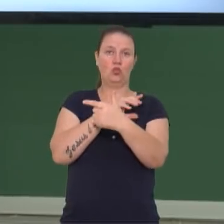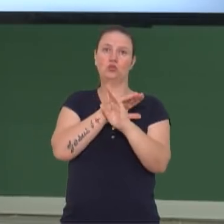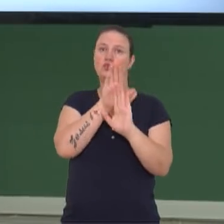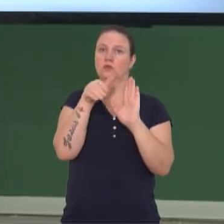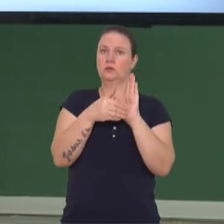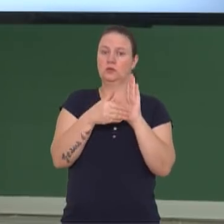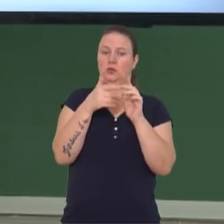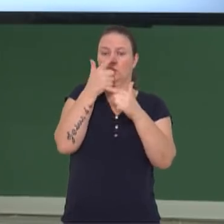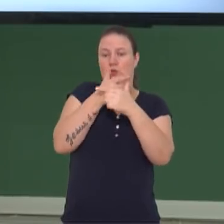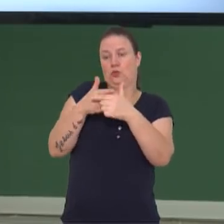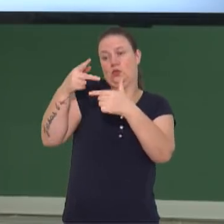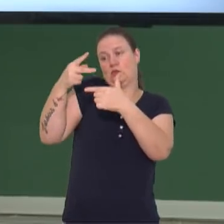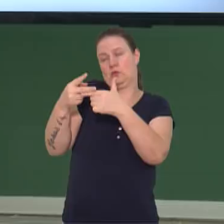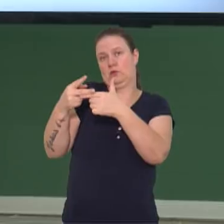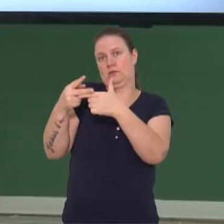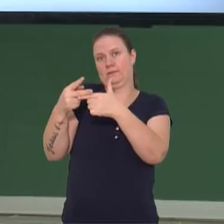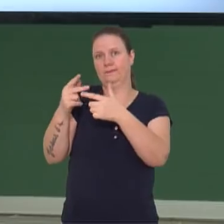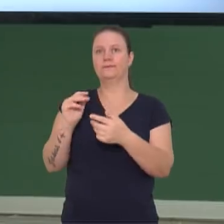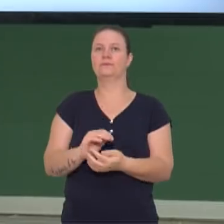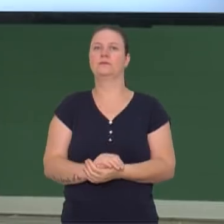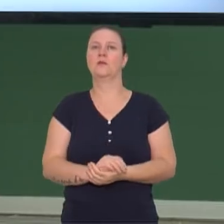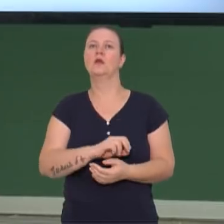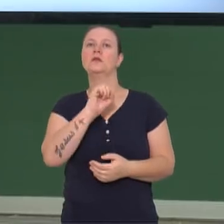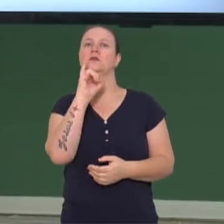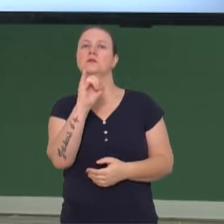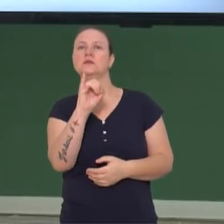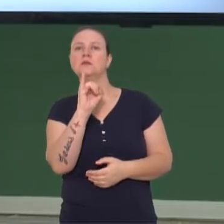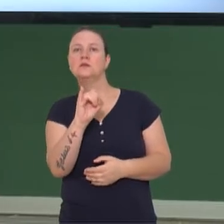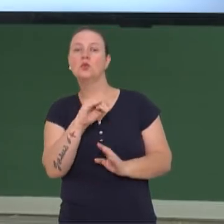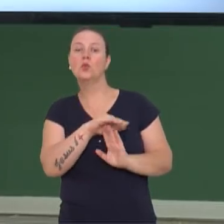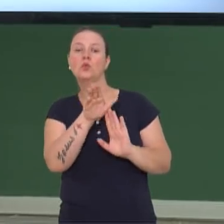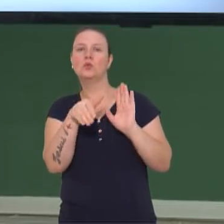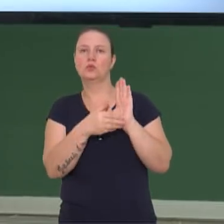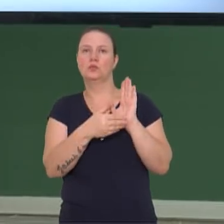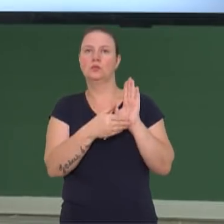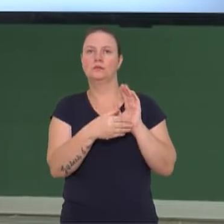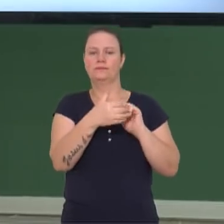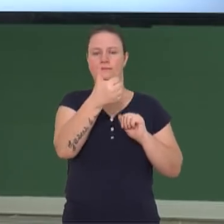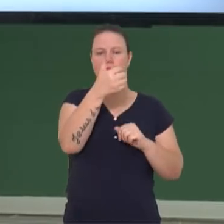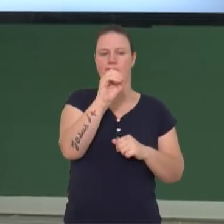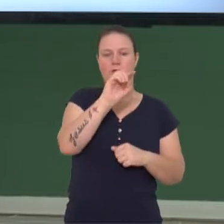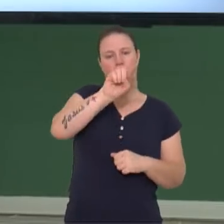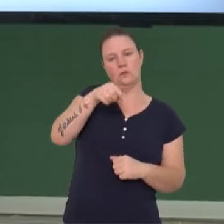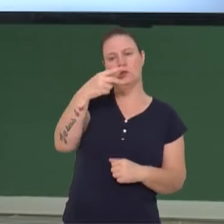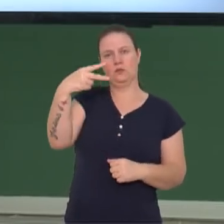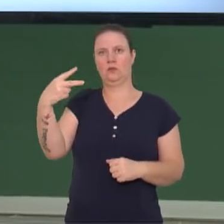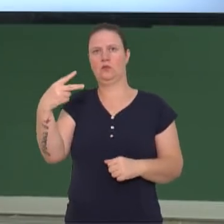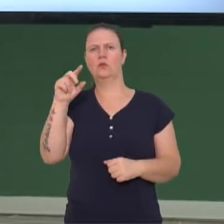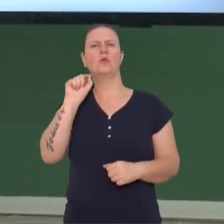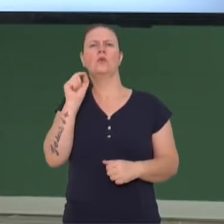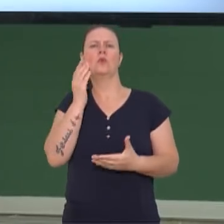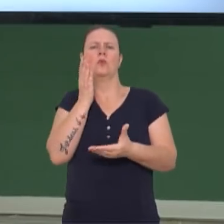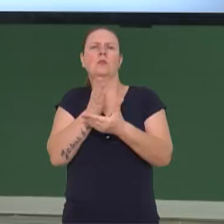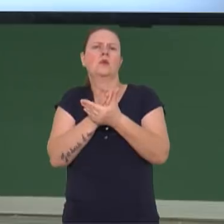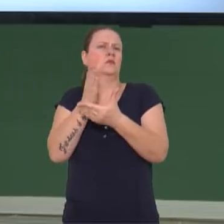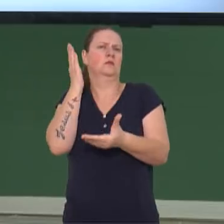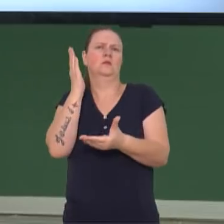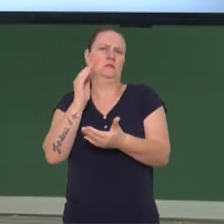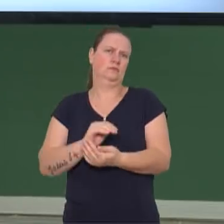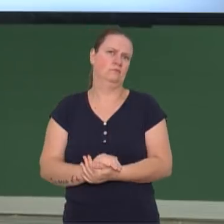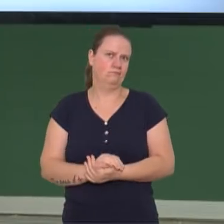considerado uma. Se o meu inteiro é 10,2, quanto que vai ser a metade dele?